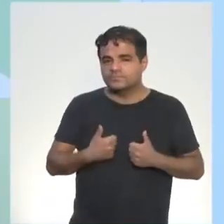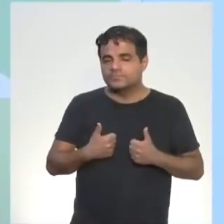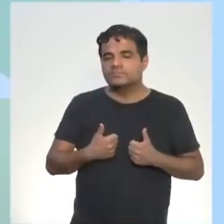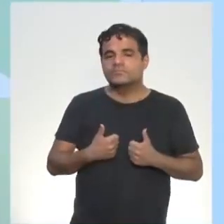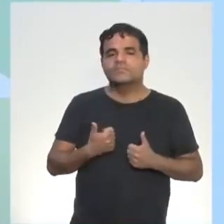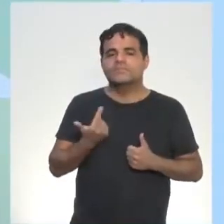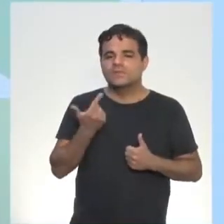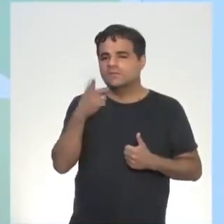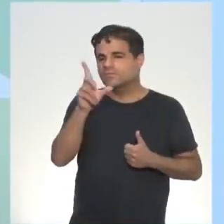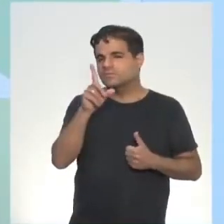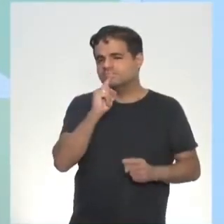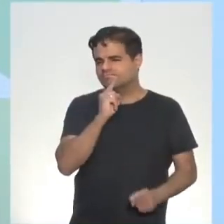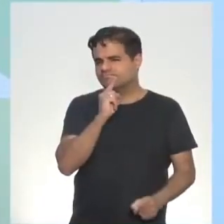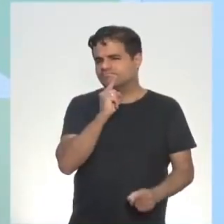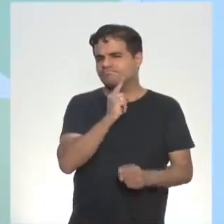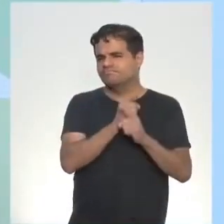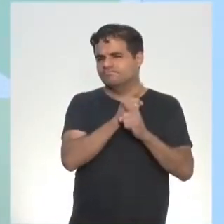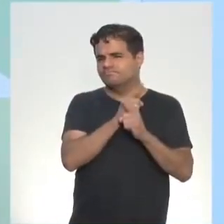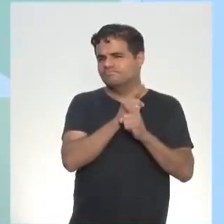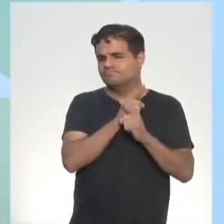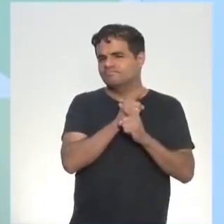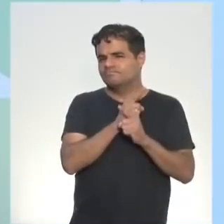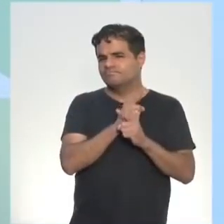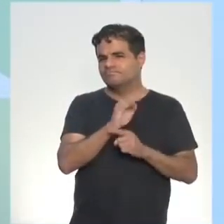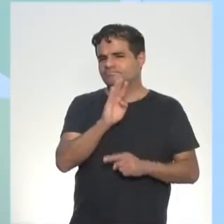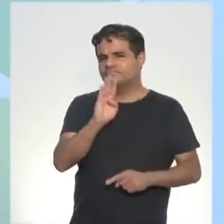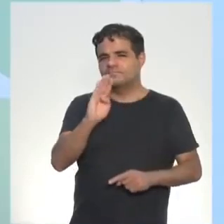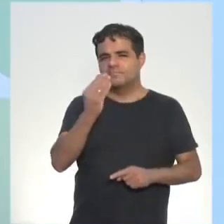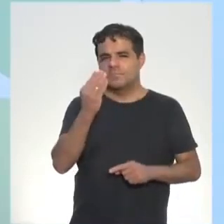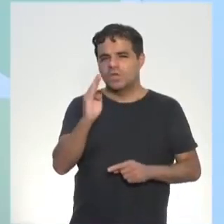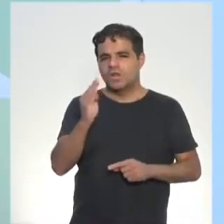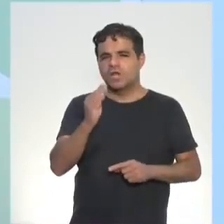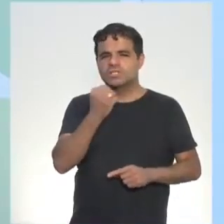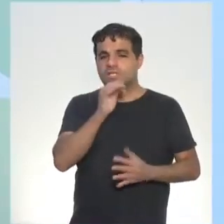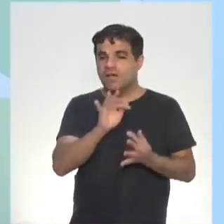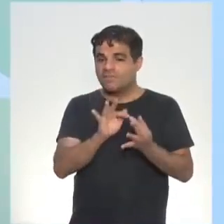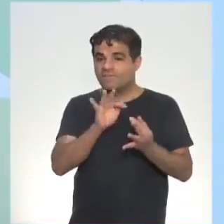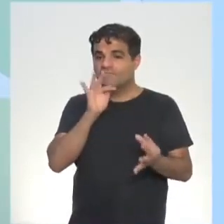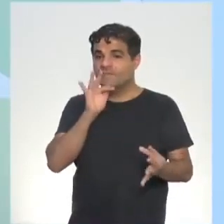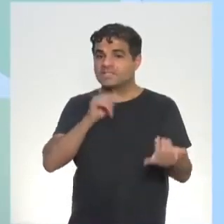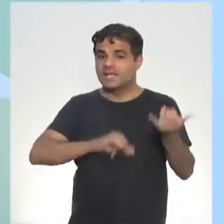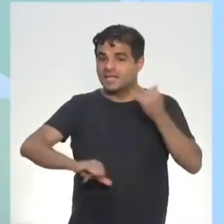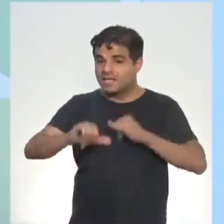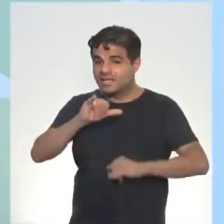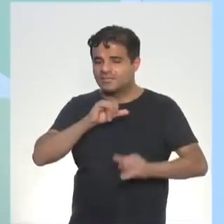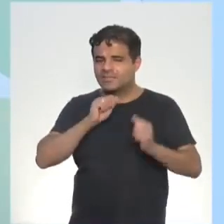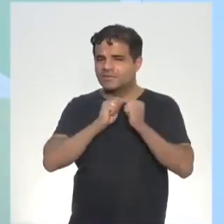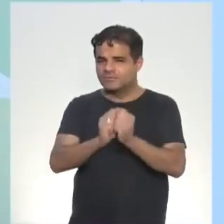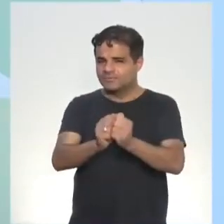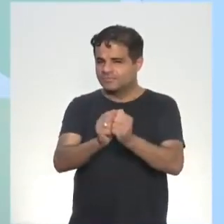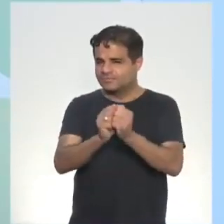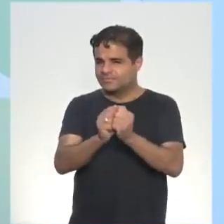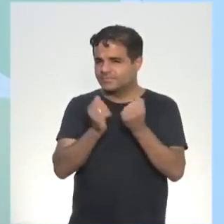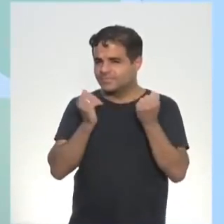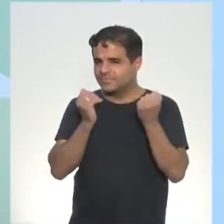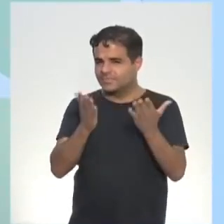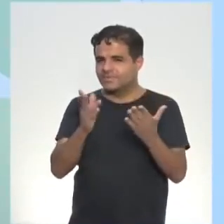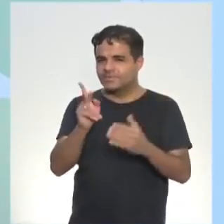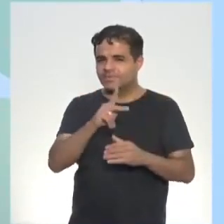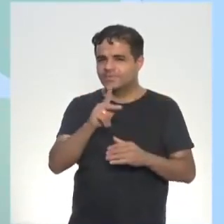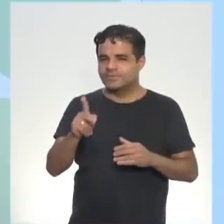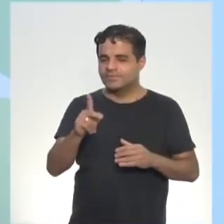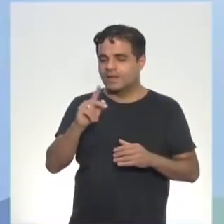aulas aí, que a gente vai fazer essas aulas de biologia, física, química também com vocês. Professora Pri